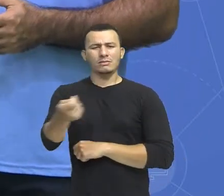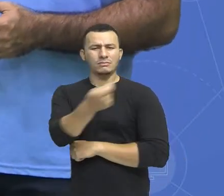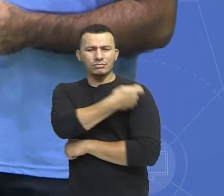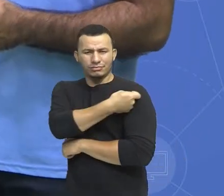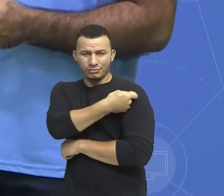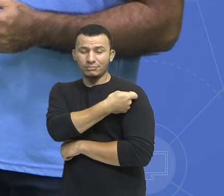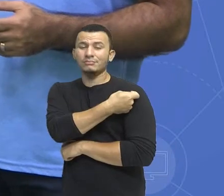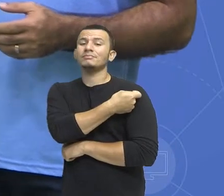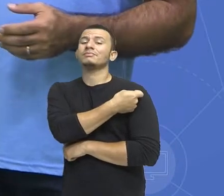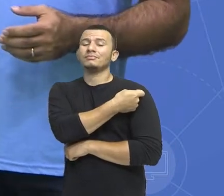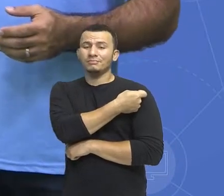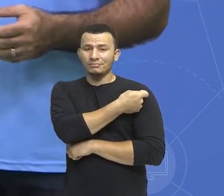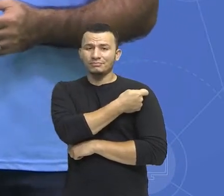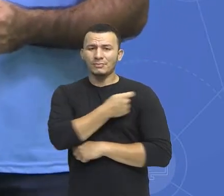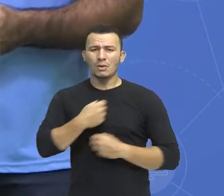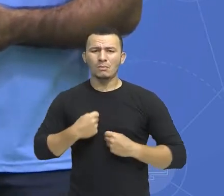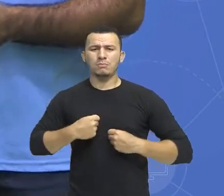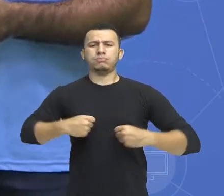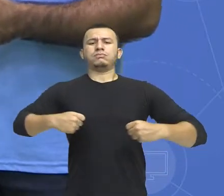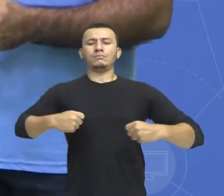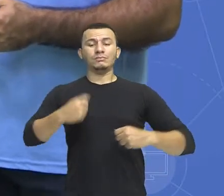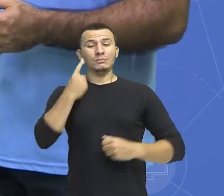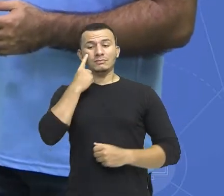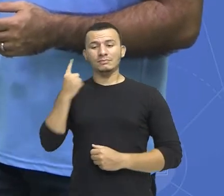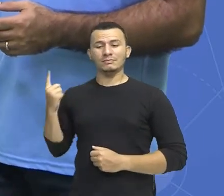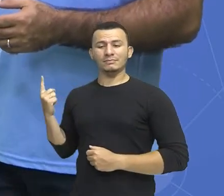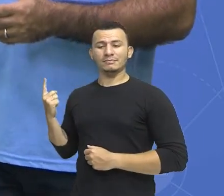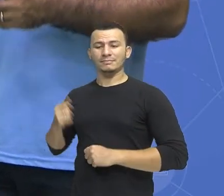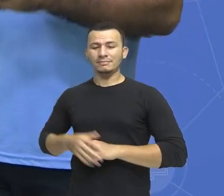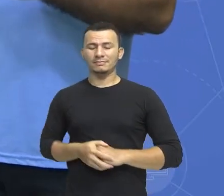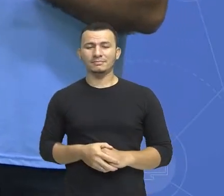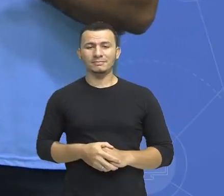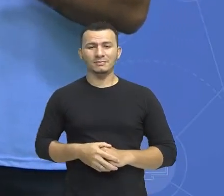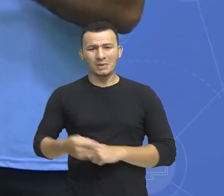E isso daqui, gente, é totalmente